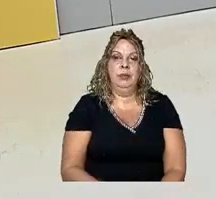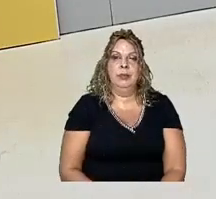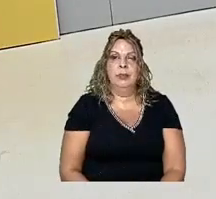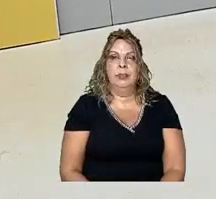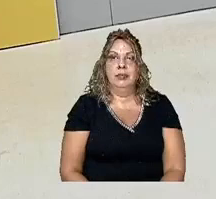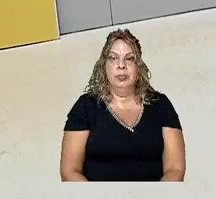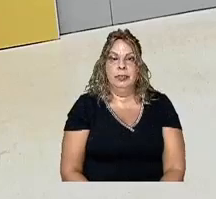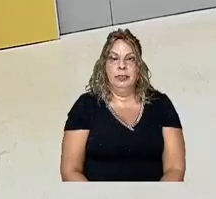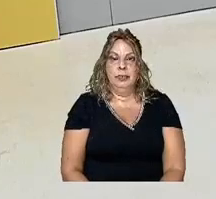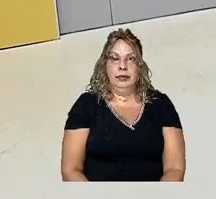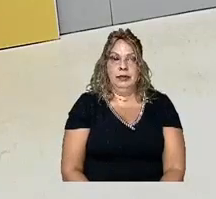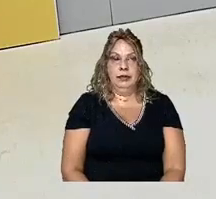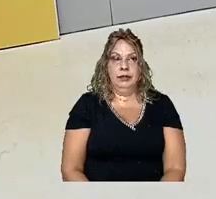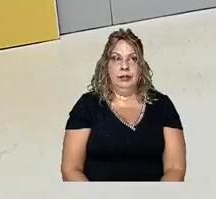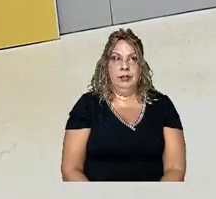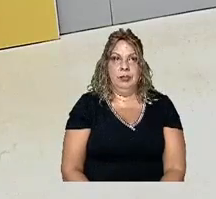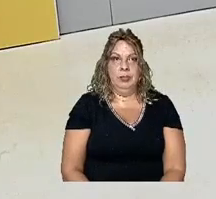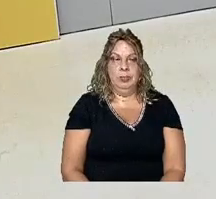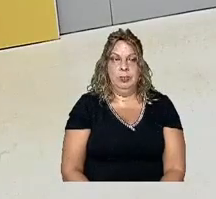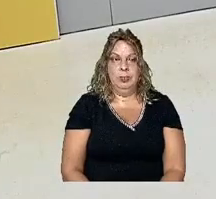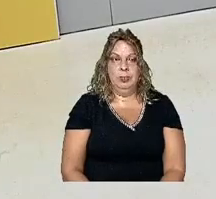55, 55,